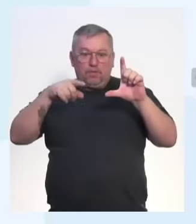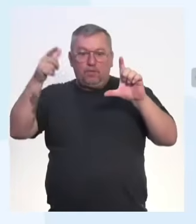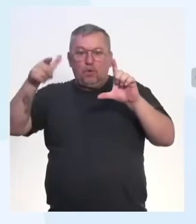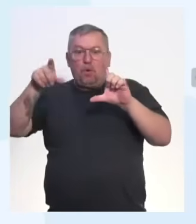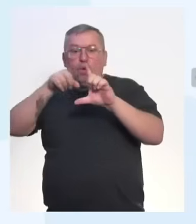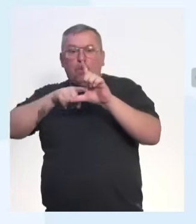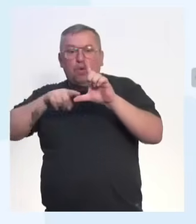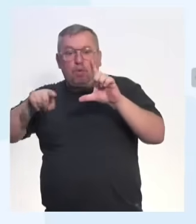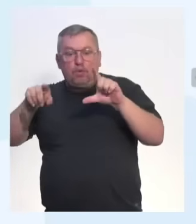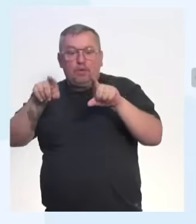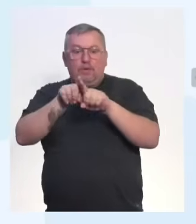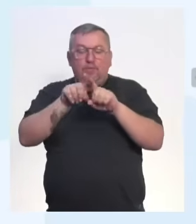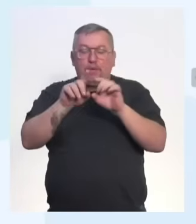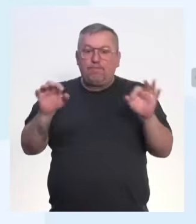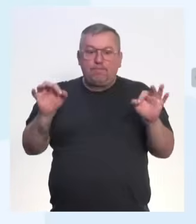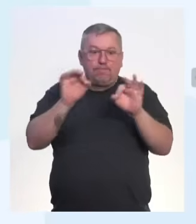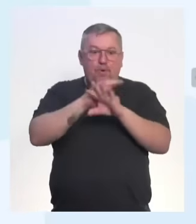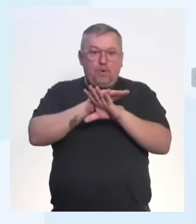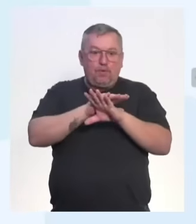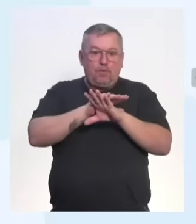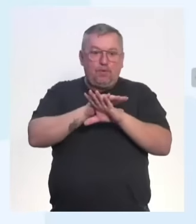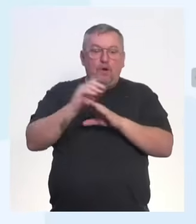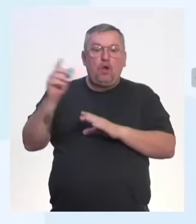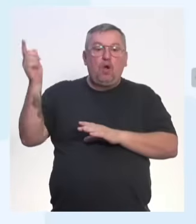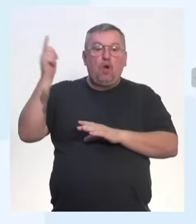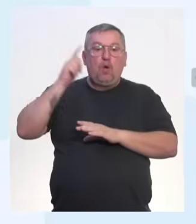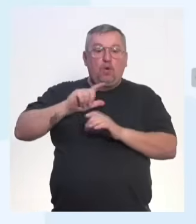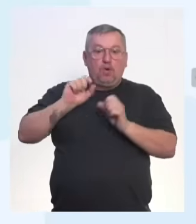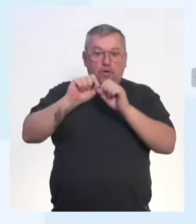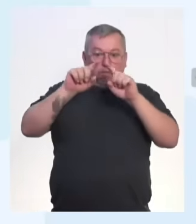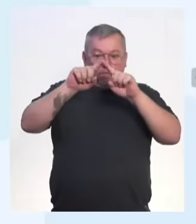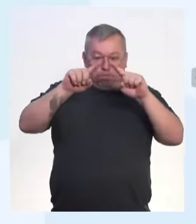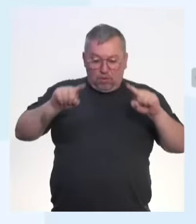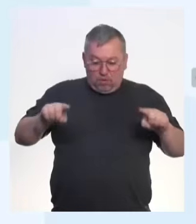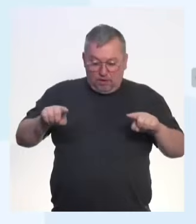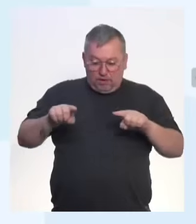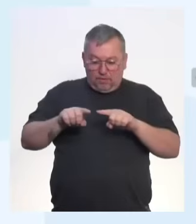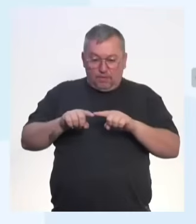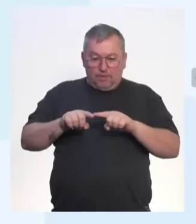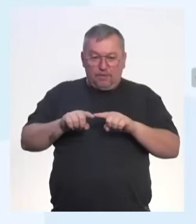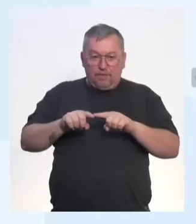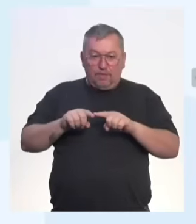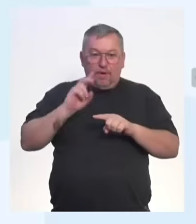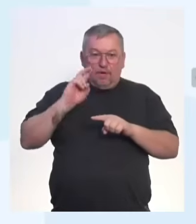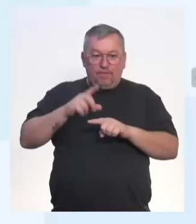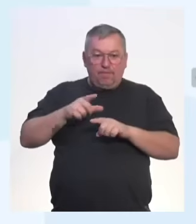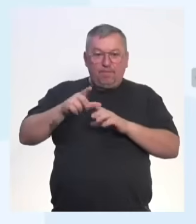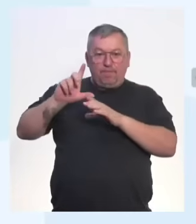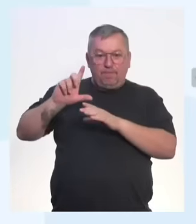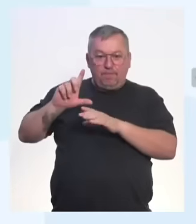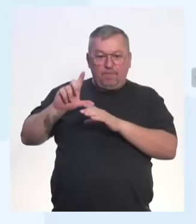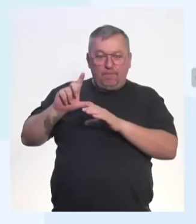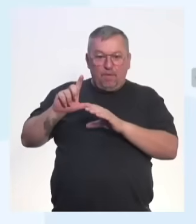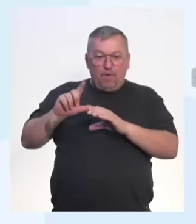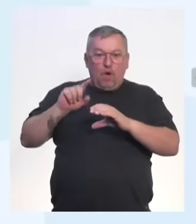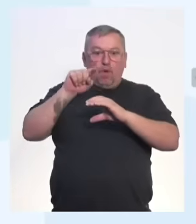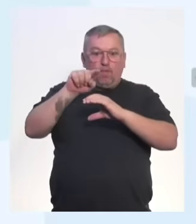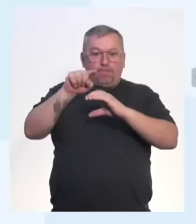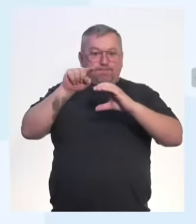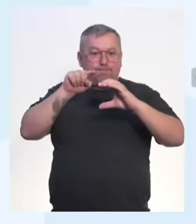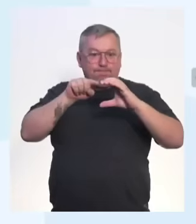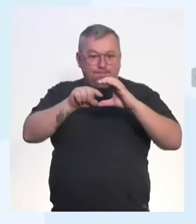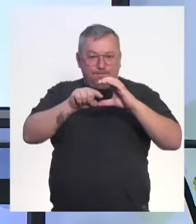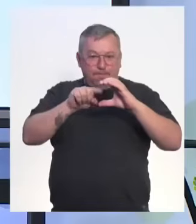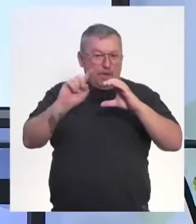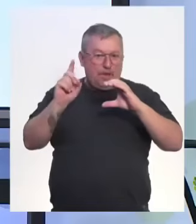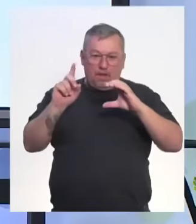outro ângulo. Fechei ele, eu construí um polígono. Então, nós vimos anteriormente convexo e não convexo. Não